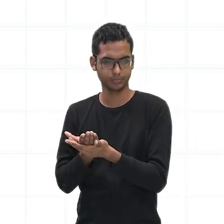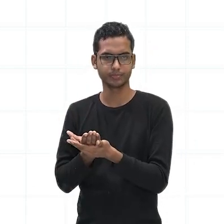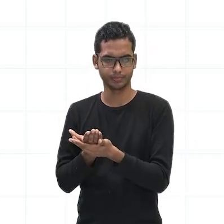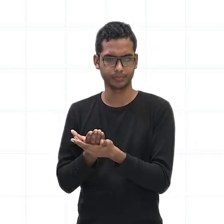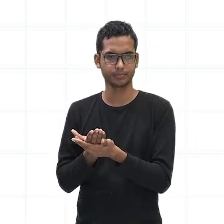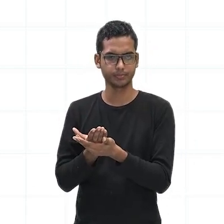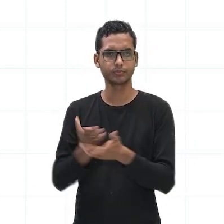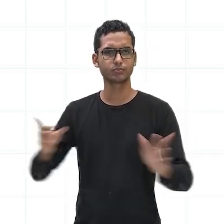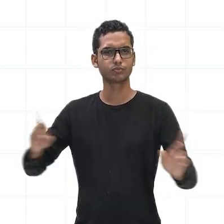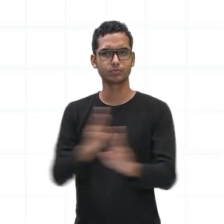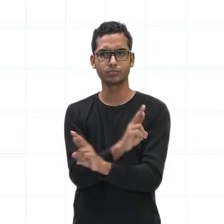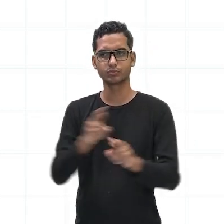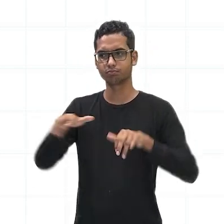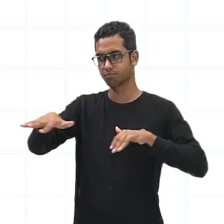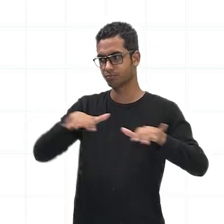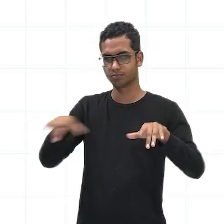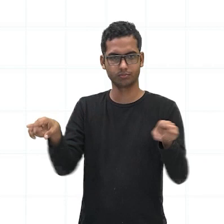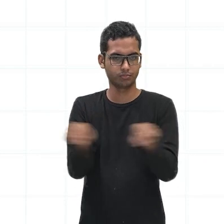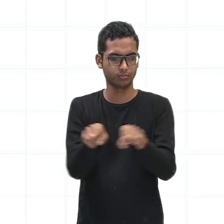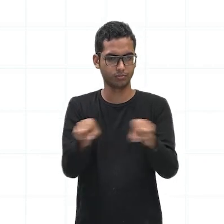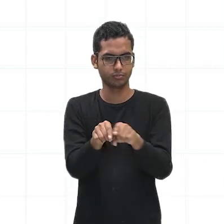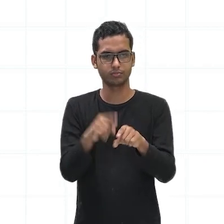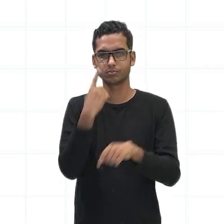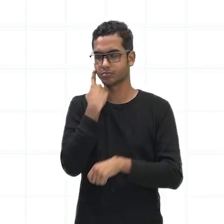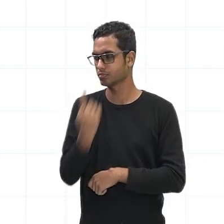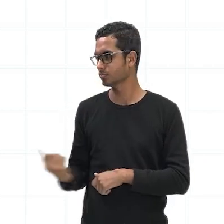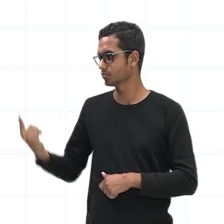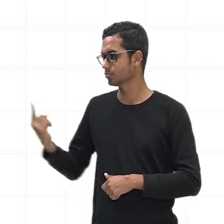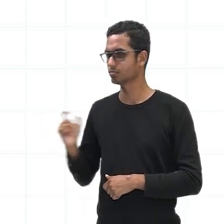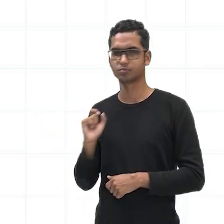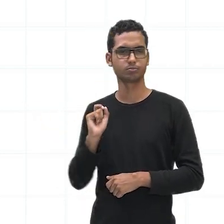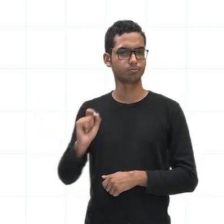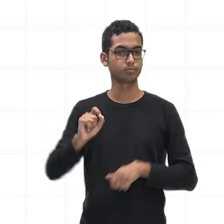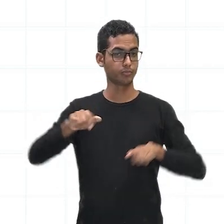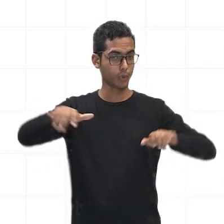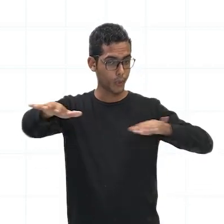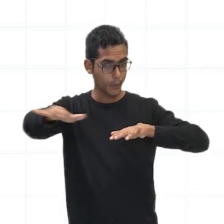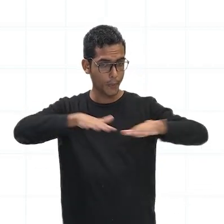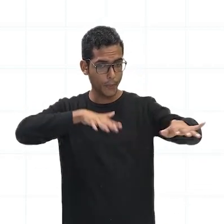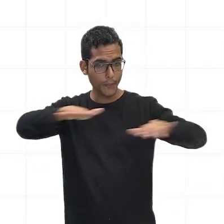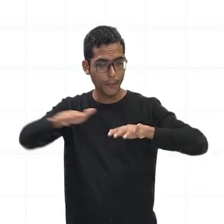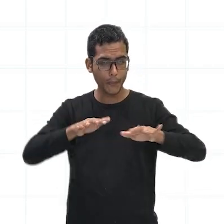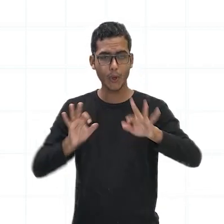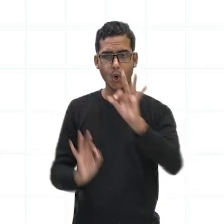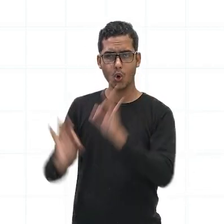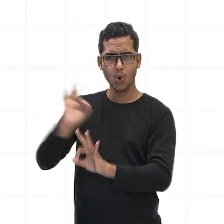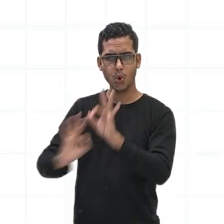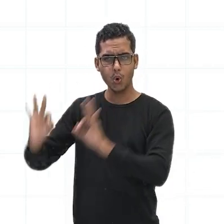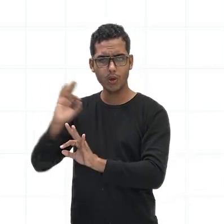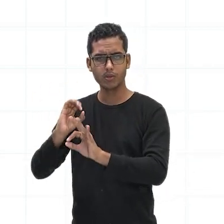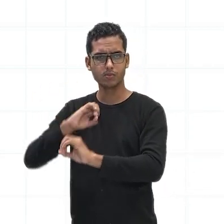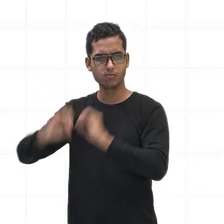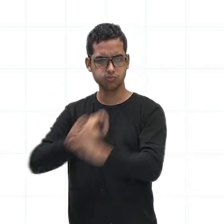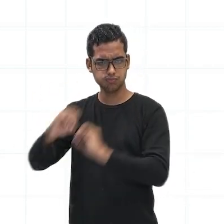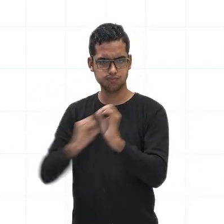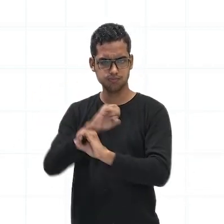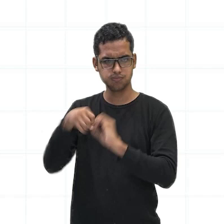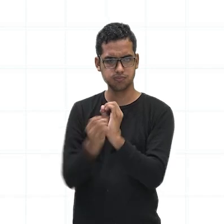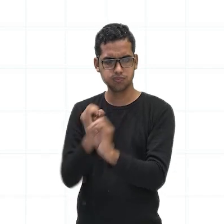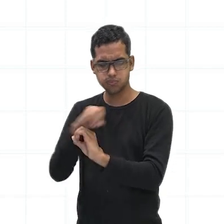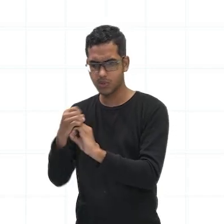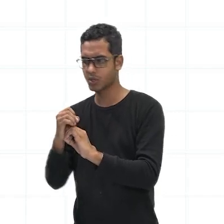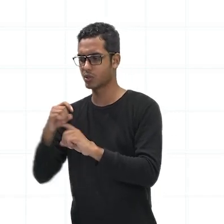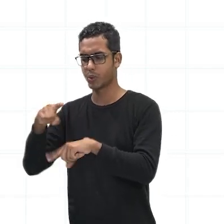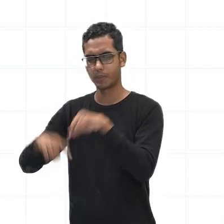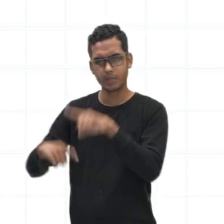com o movimento também. Tendo em vista o quê? A movimentação das partículas e moléculas de um determinado